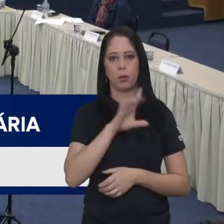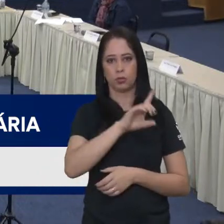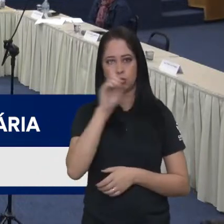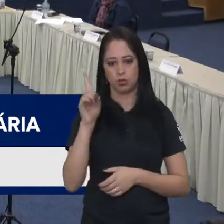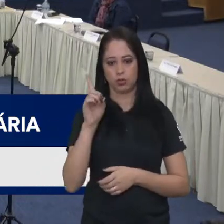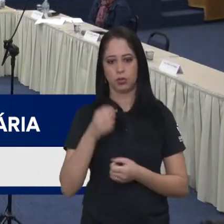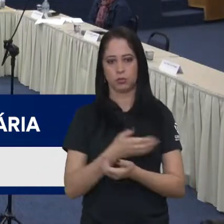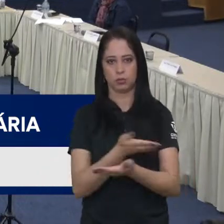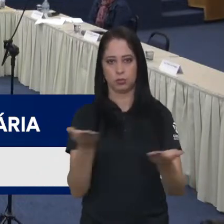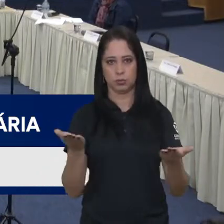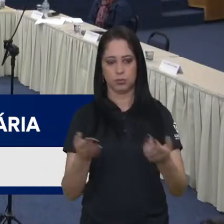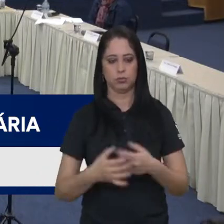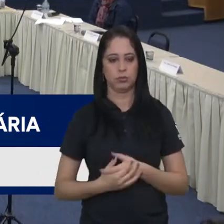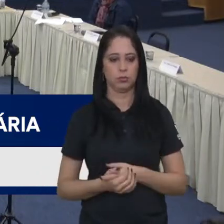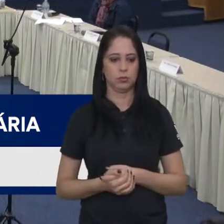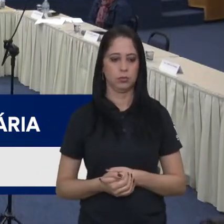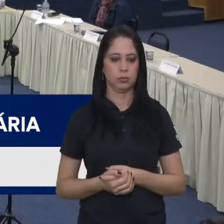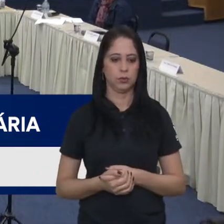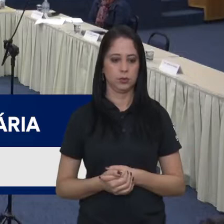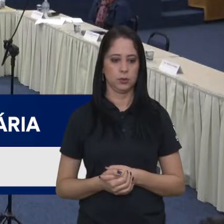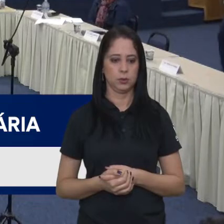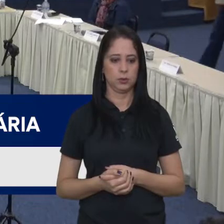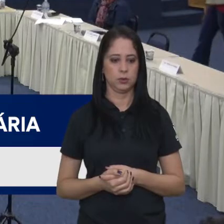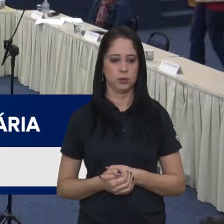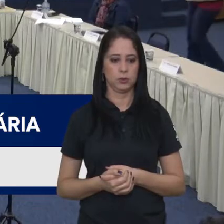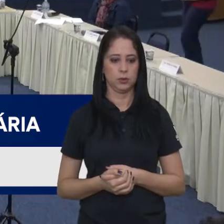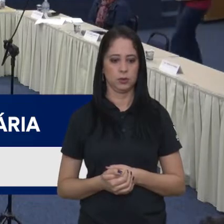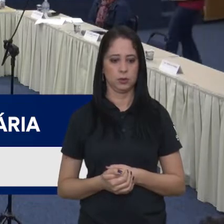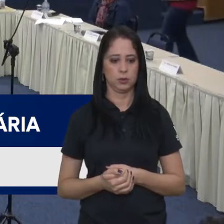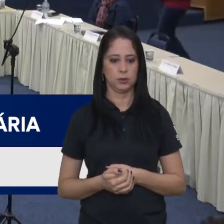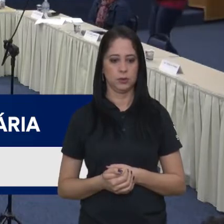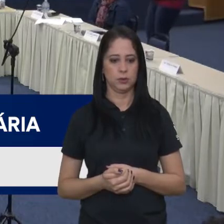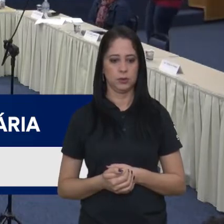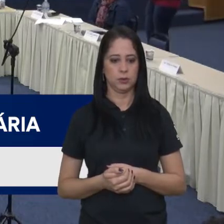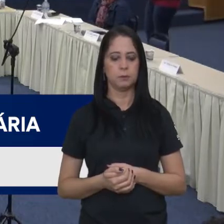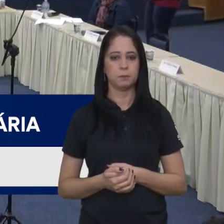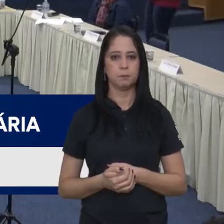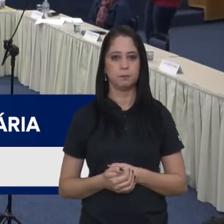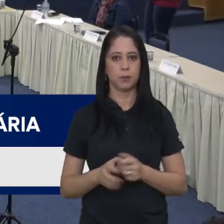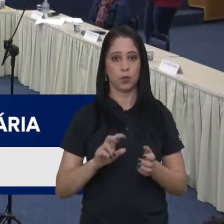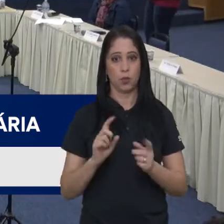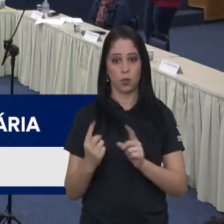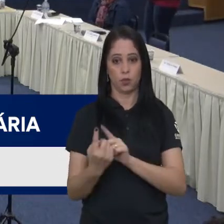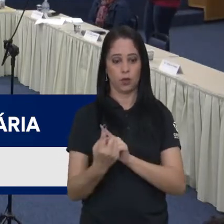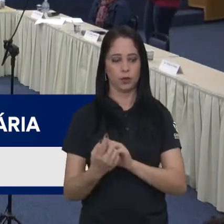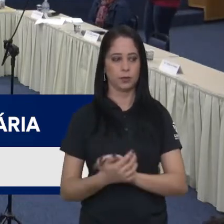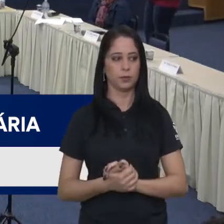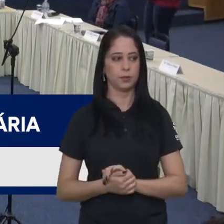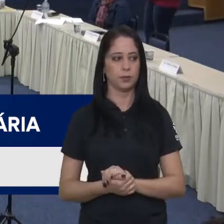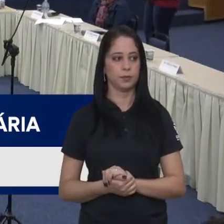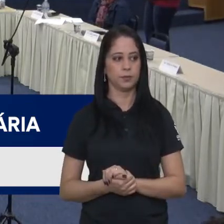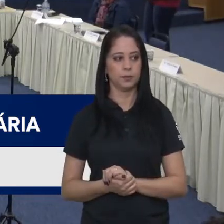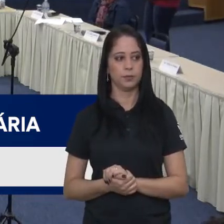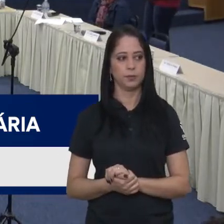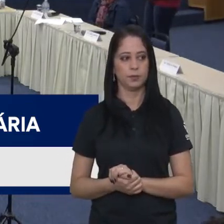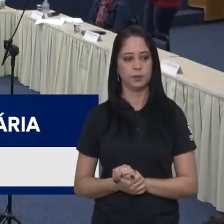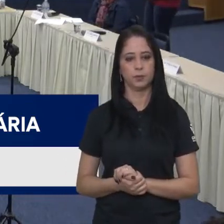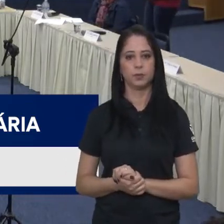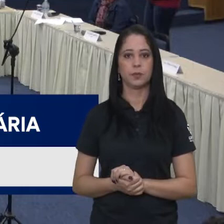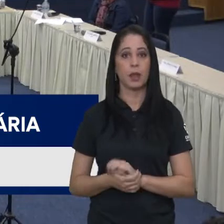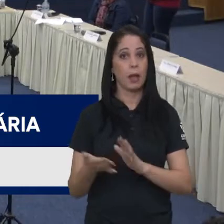Bom dia. Bom dia a todos. Deixa eu virar aqui para não ficar de costas para as pessoas. Primeiro,